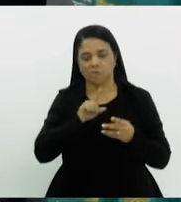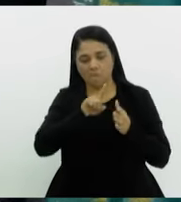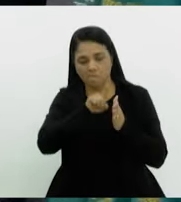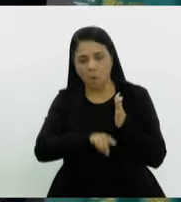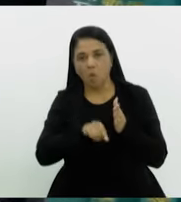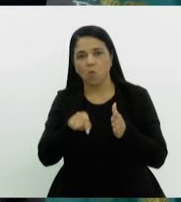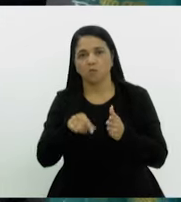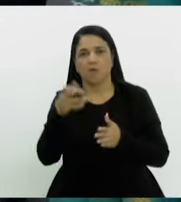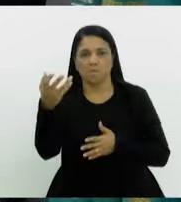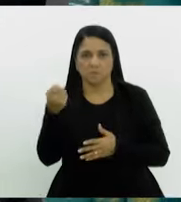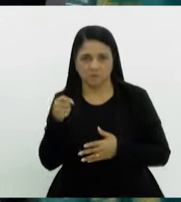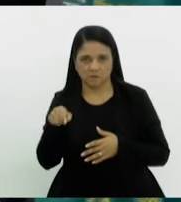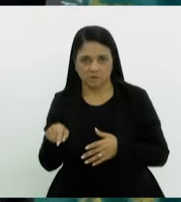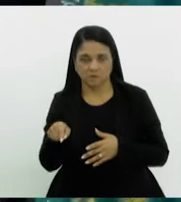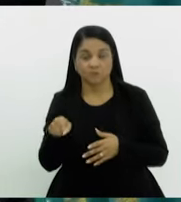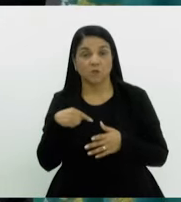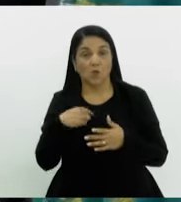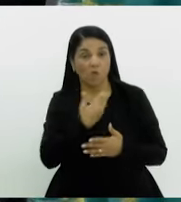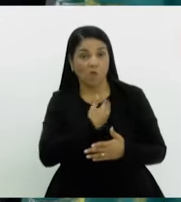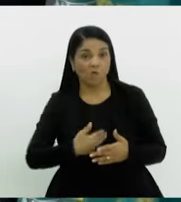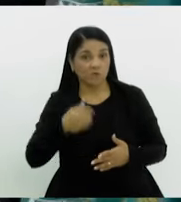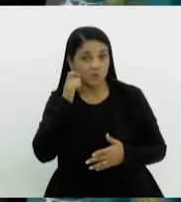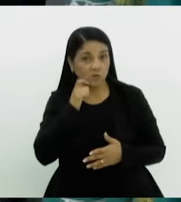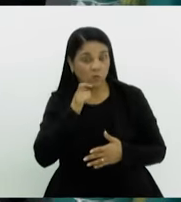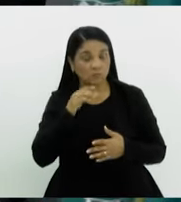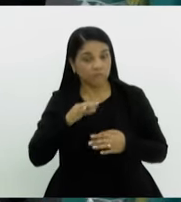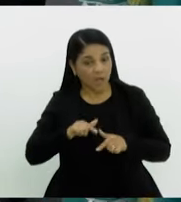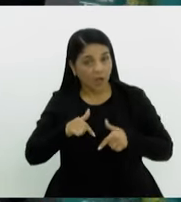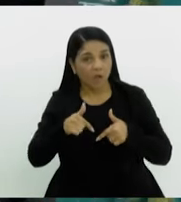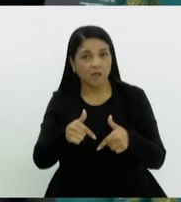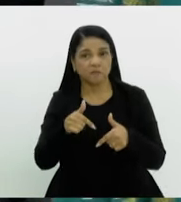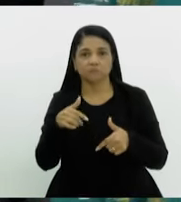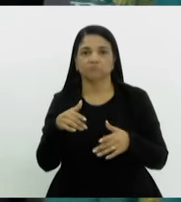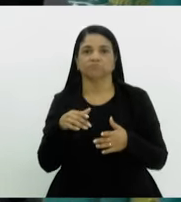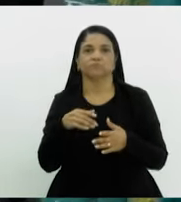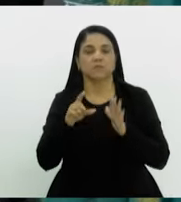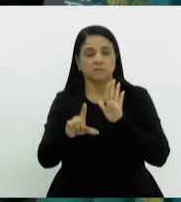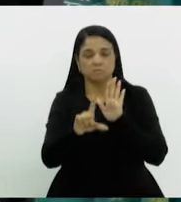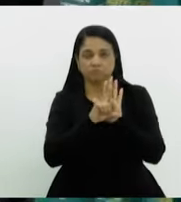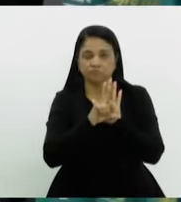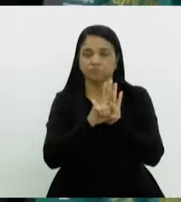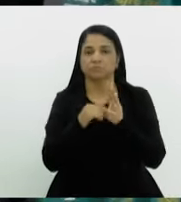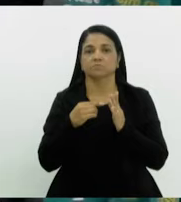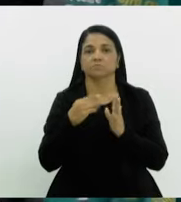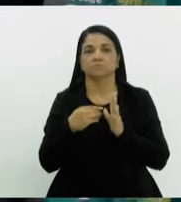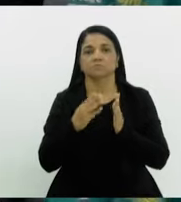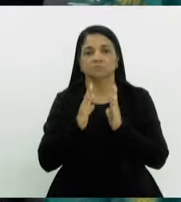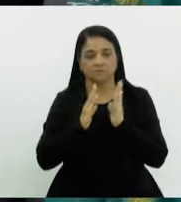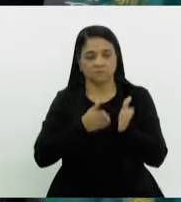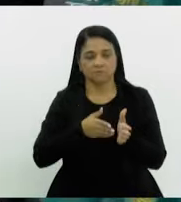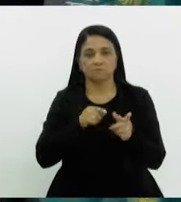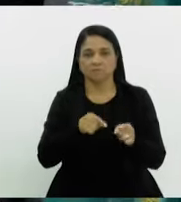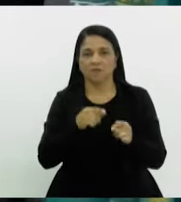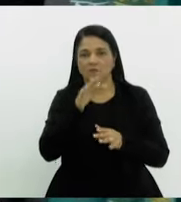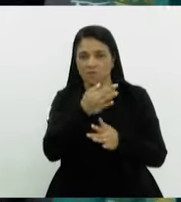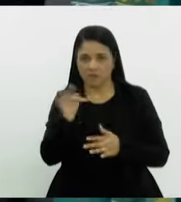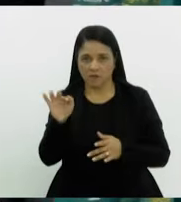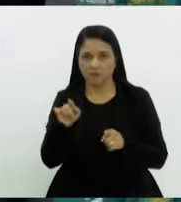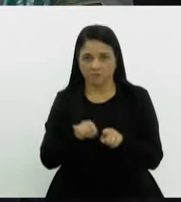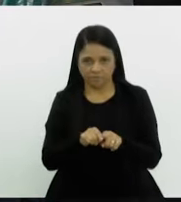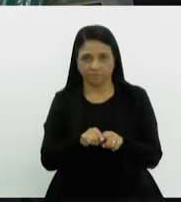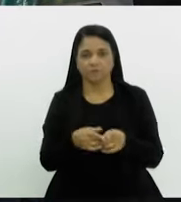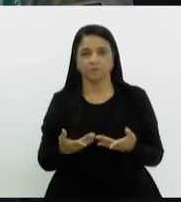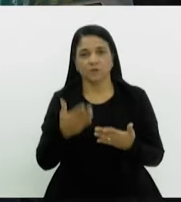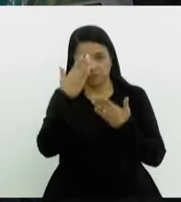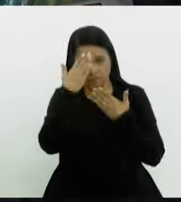Então, isso aqui é para que o governador haja de maneira concreta e seguindo a legislação também federal. Muito obrigada, senhor presidente.